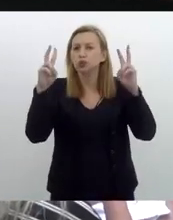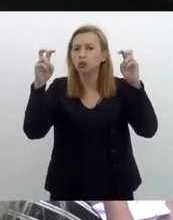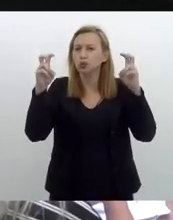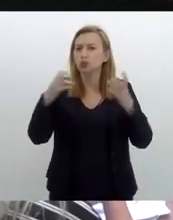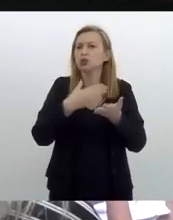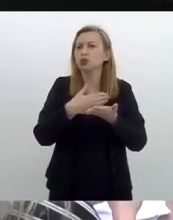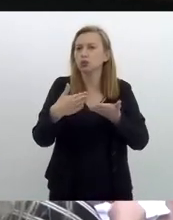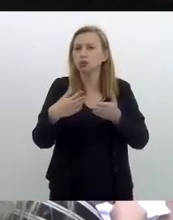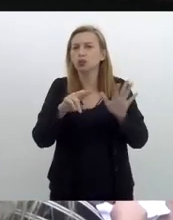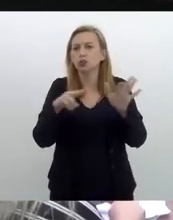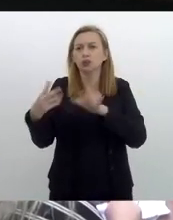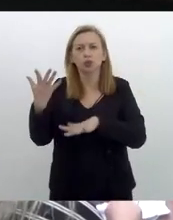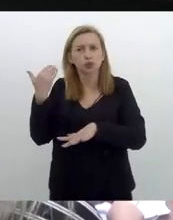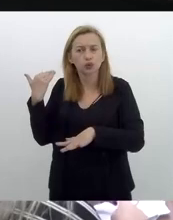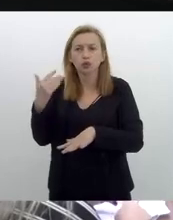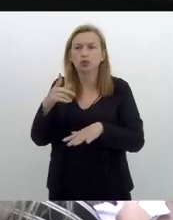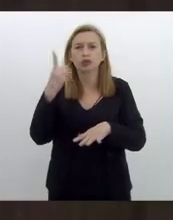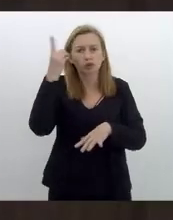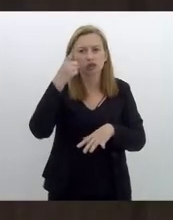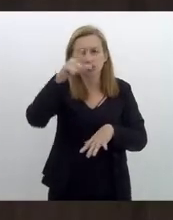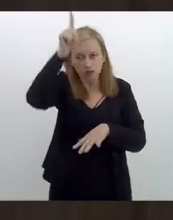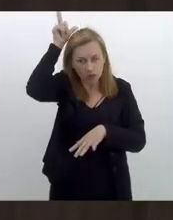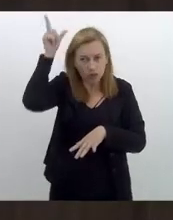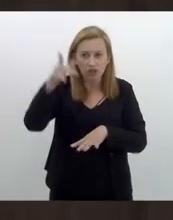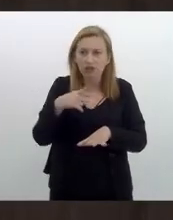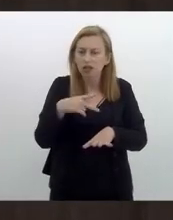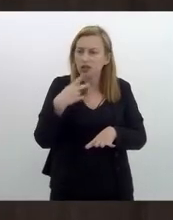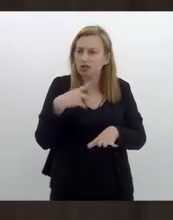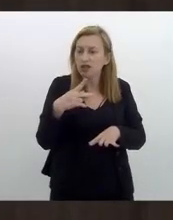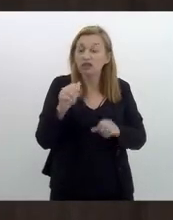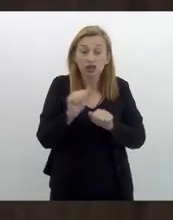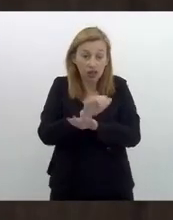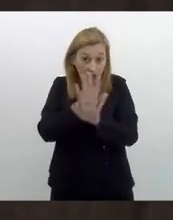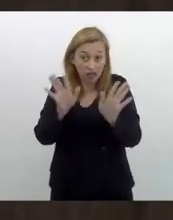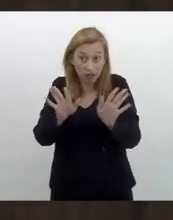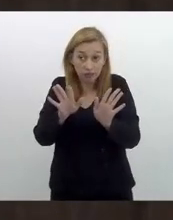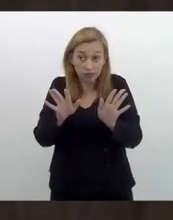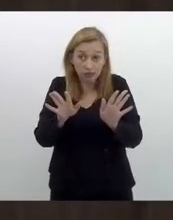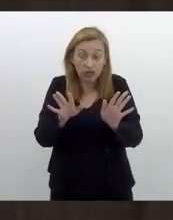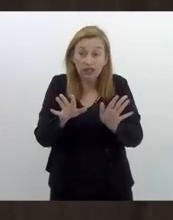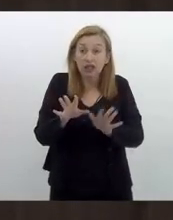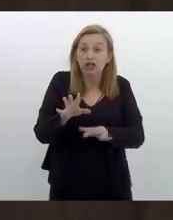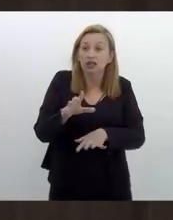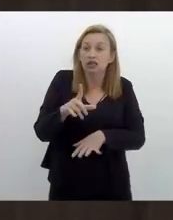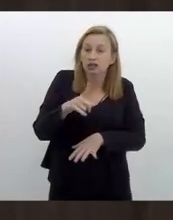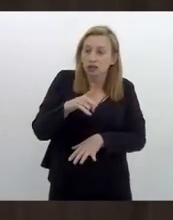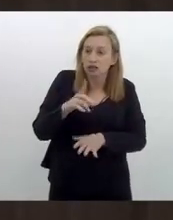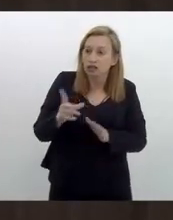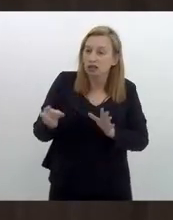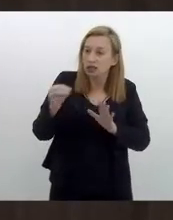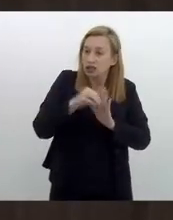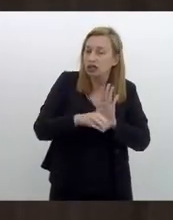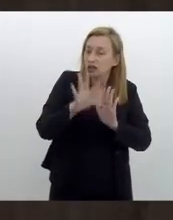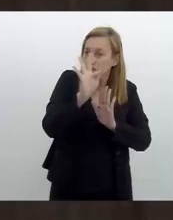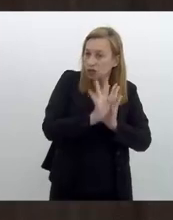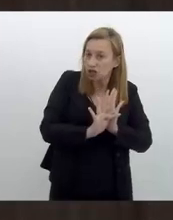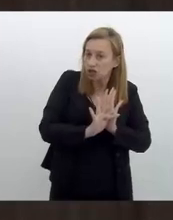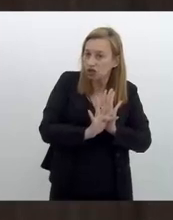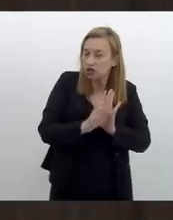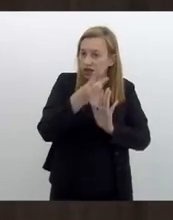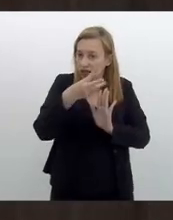início desde a semana passada o o Luiz Paulo coloca é claro se tem está no texto que é 30